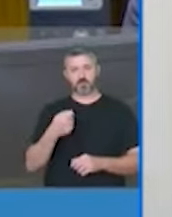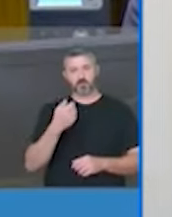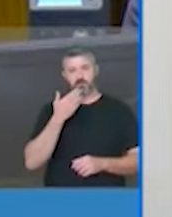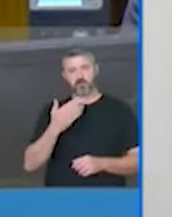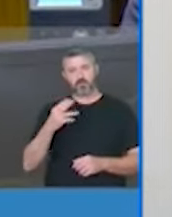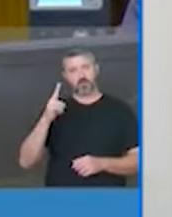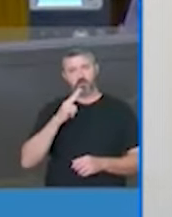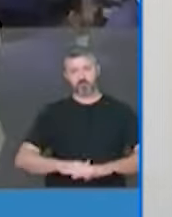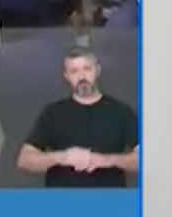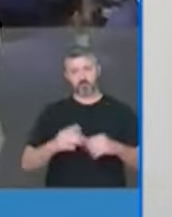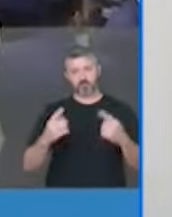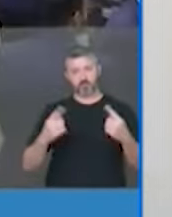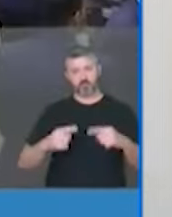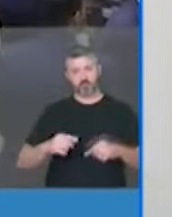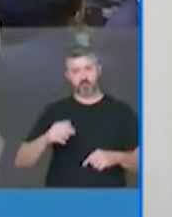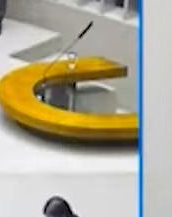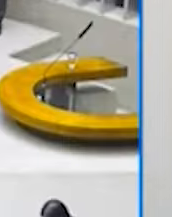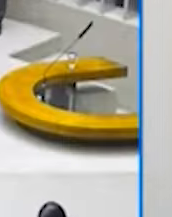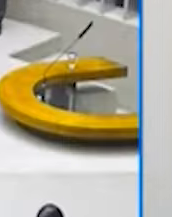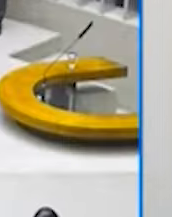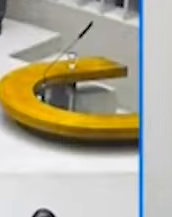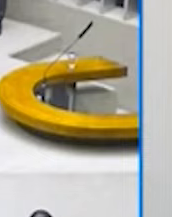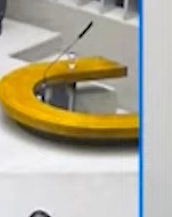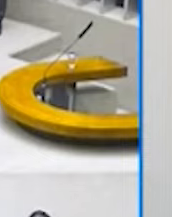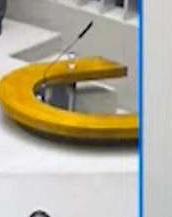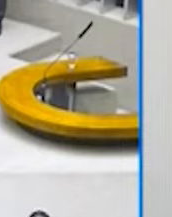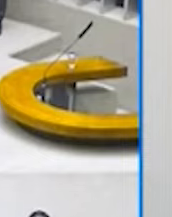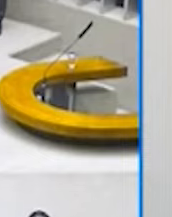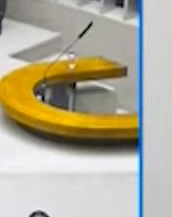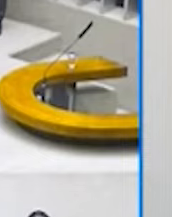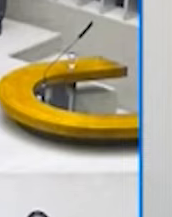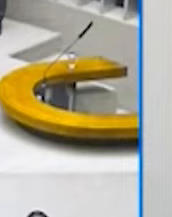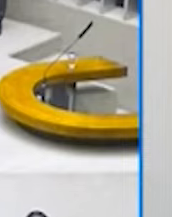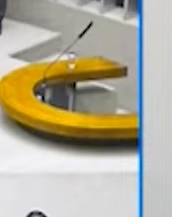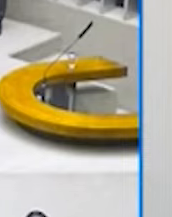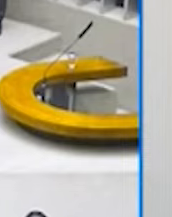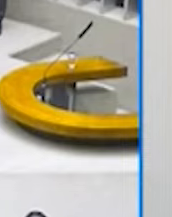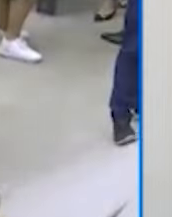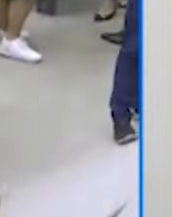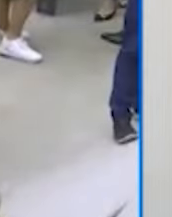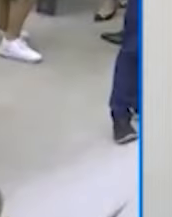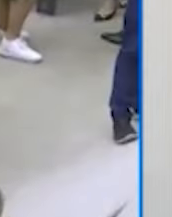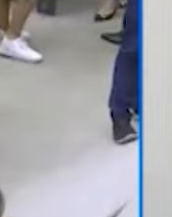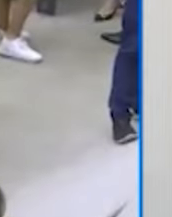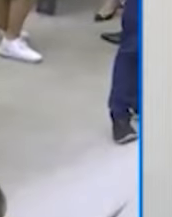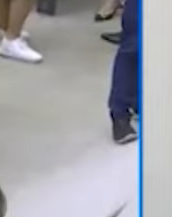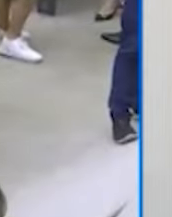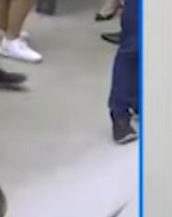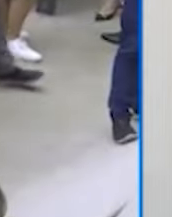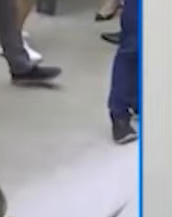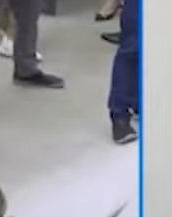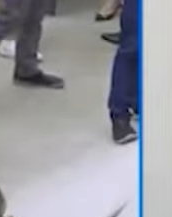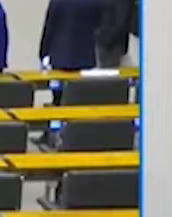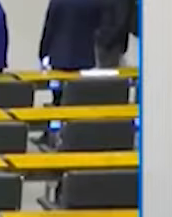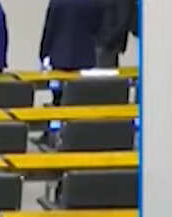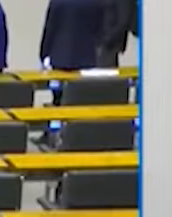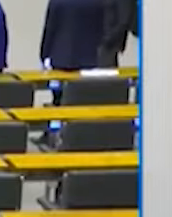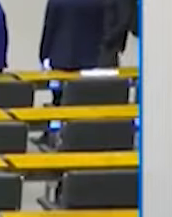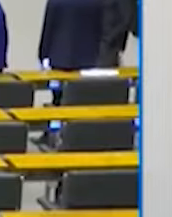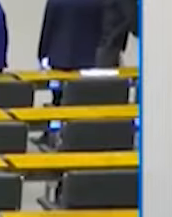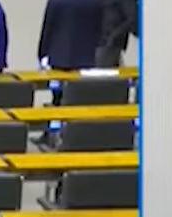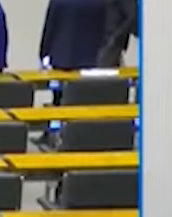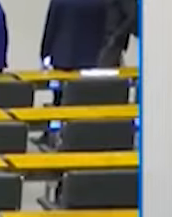a 22ª semana, ela pode ser penalizada criminalmente, recebendo a pecha de assassina por até